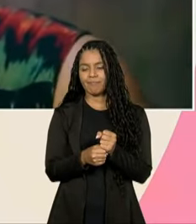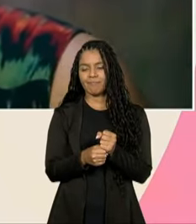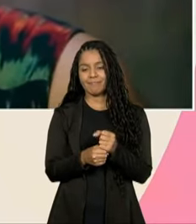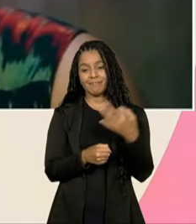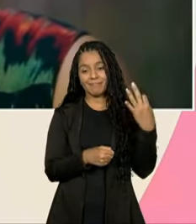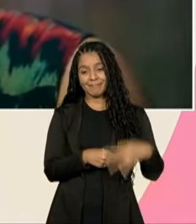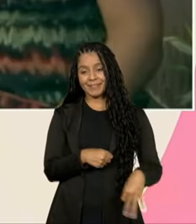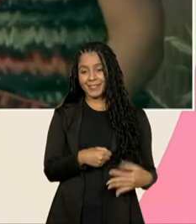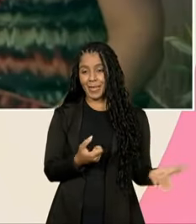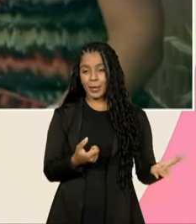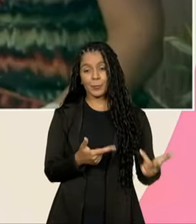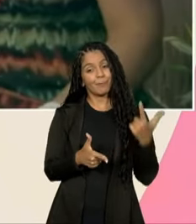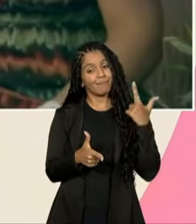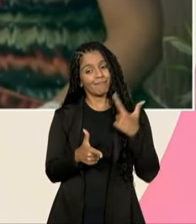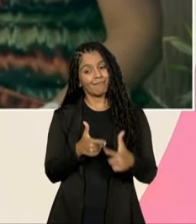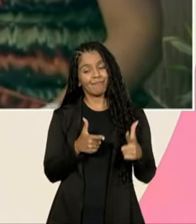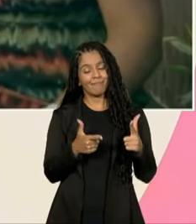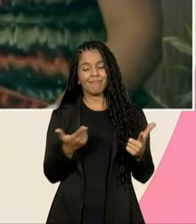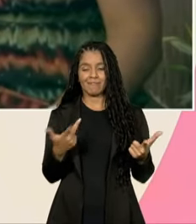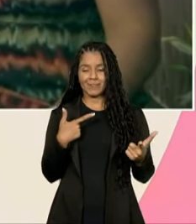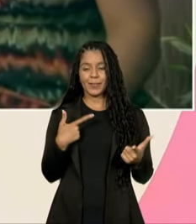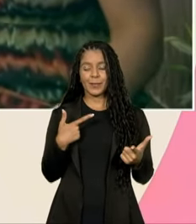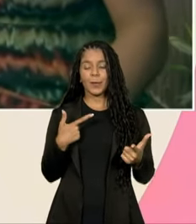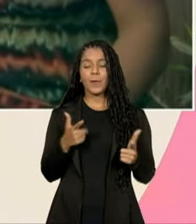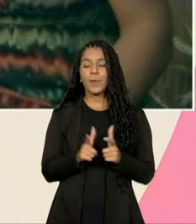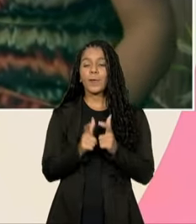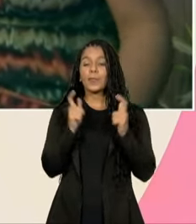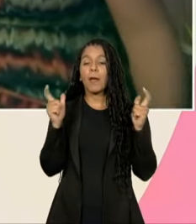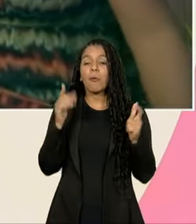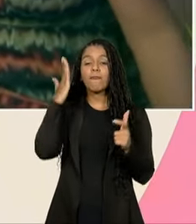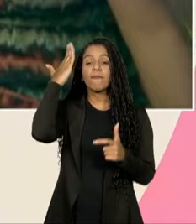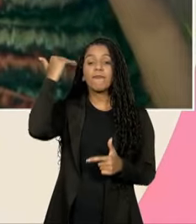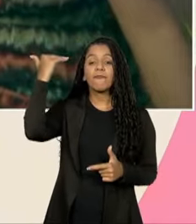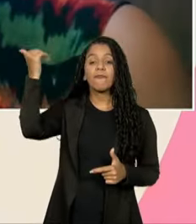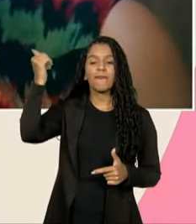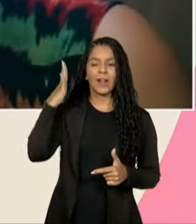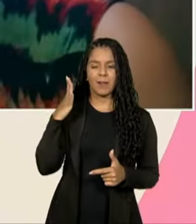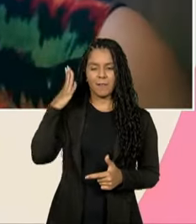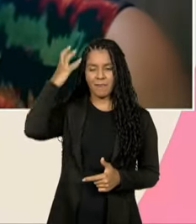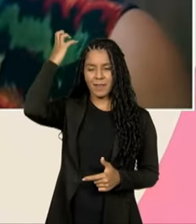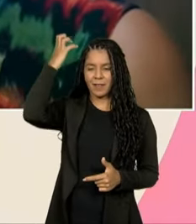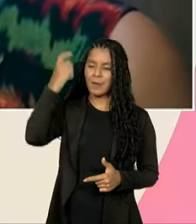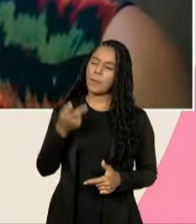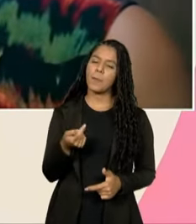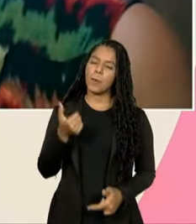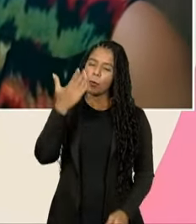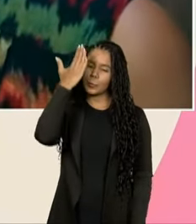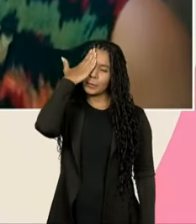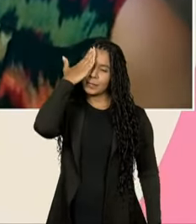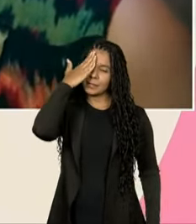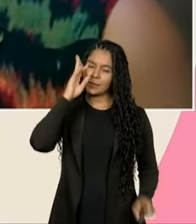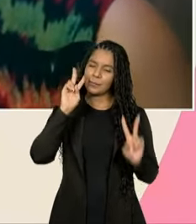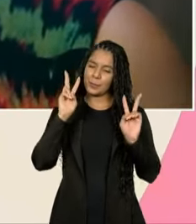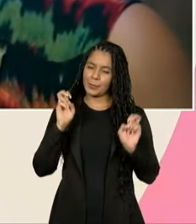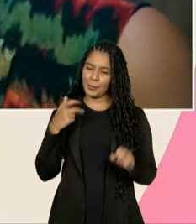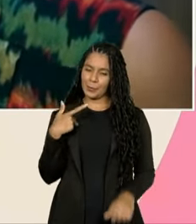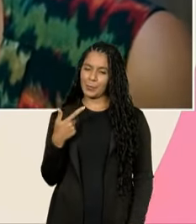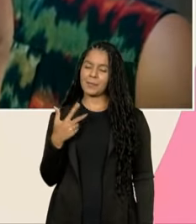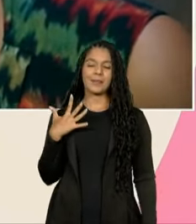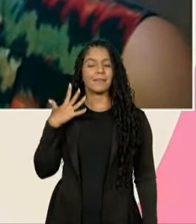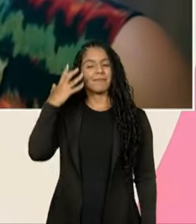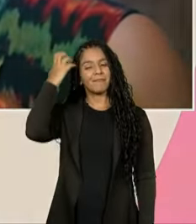acertado do tamanho de Marielle. Muito pouca gente sabia. Imensa demais, é. Agora,